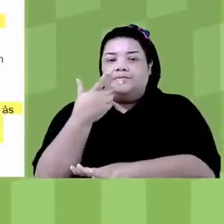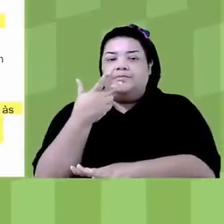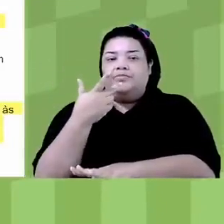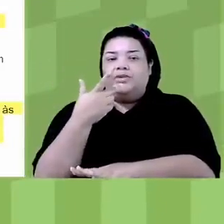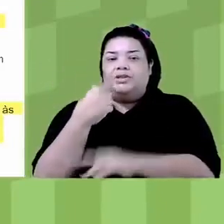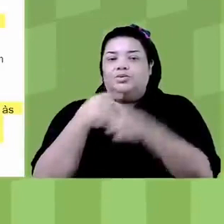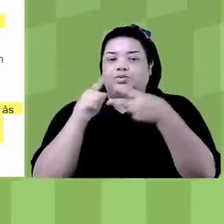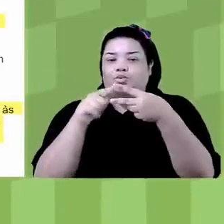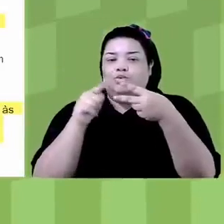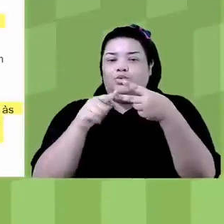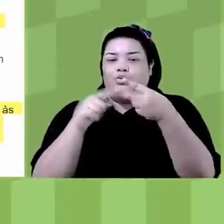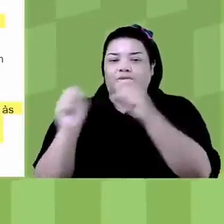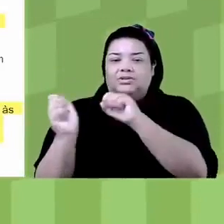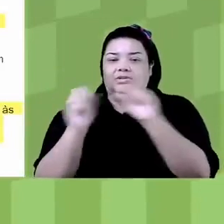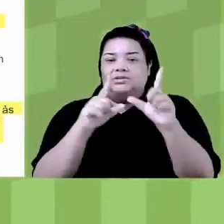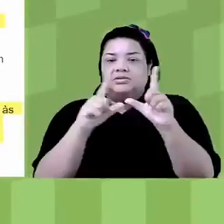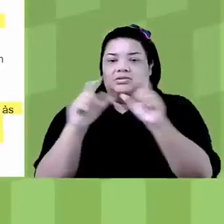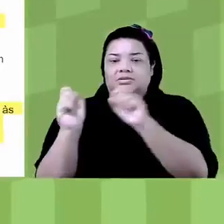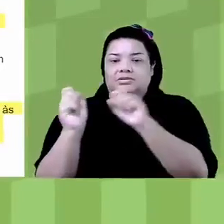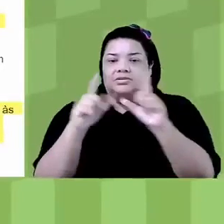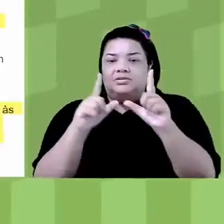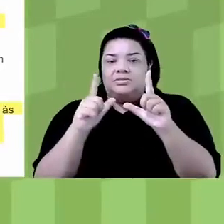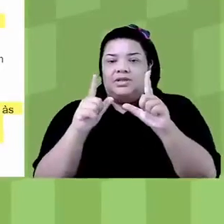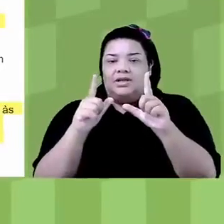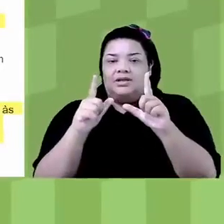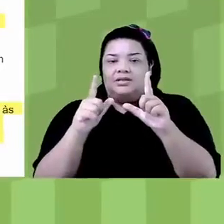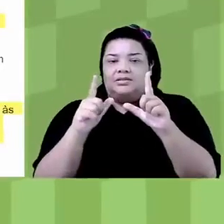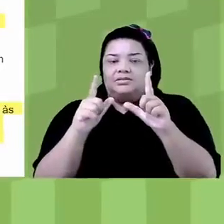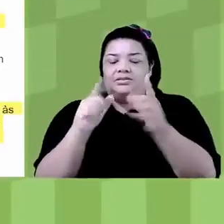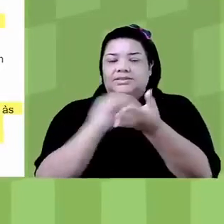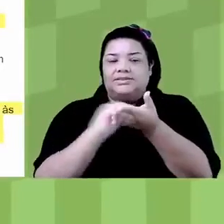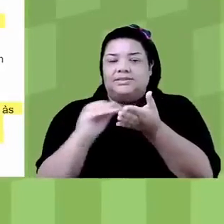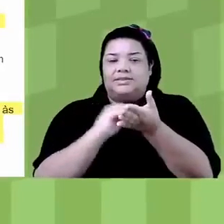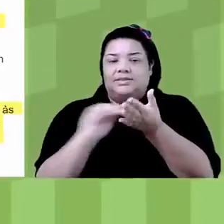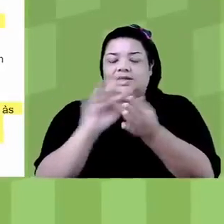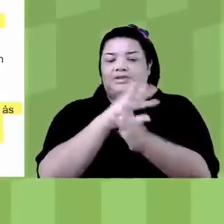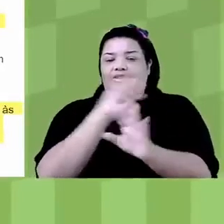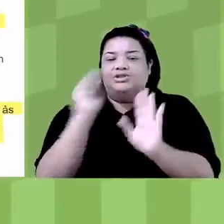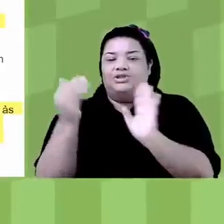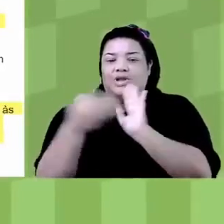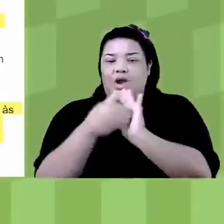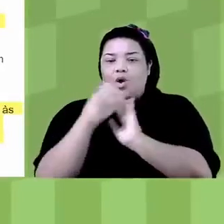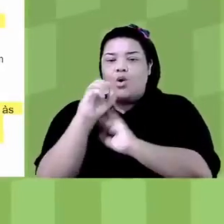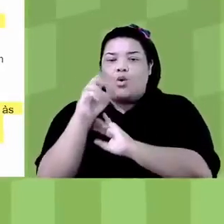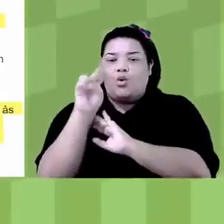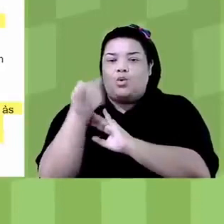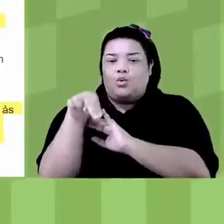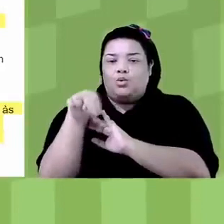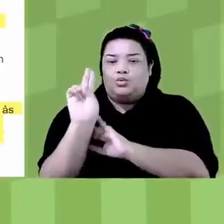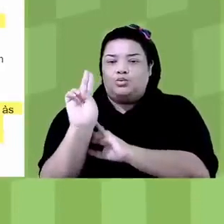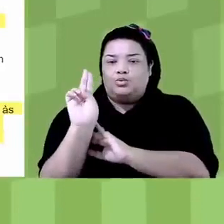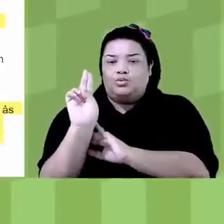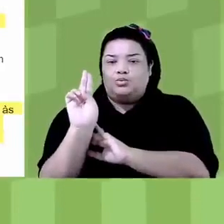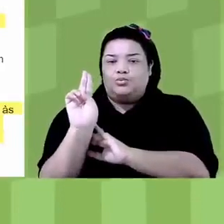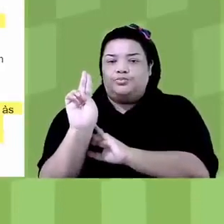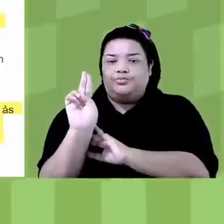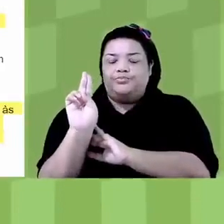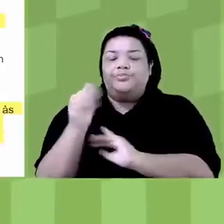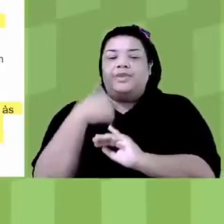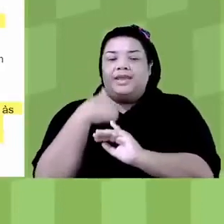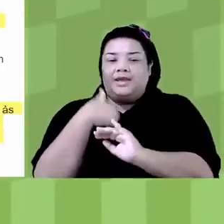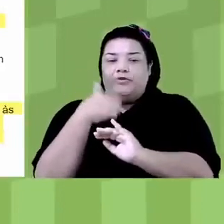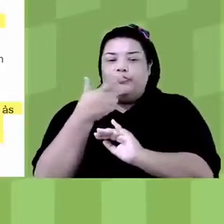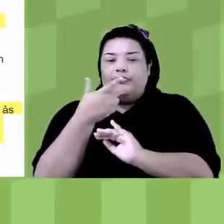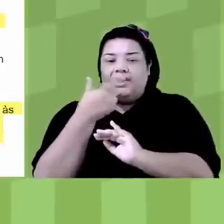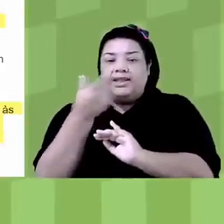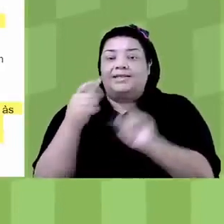slides do secretário-geral da ONU, dizendo aqui, eu vou chamar a atenção para esta